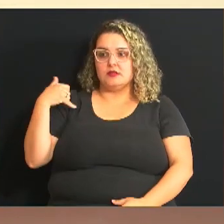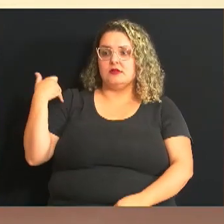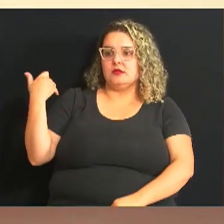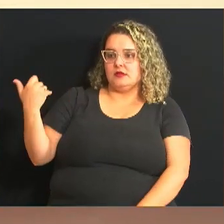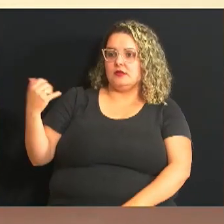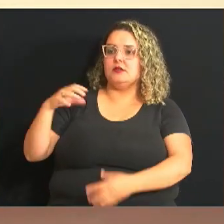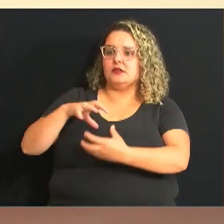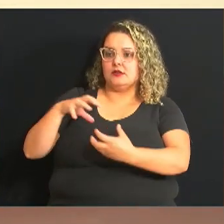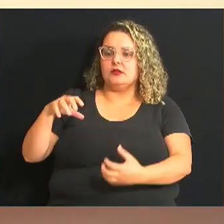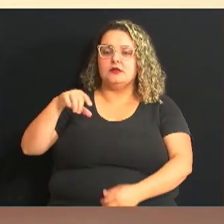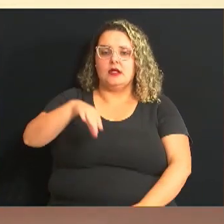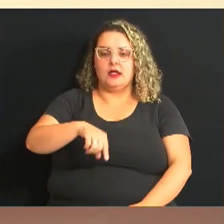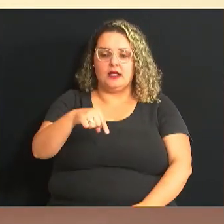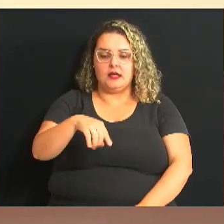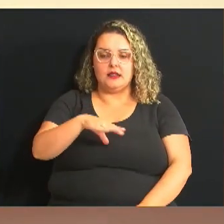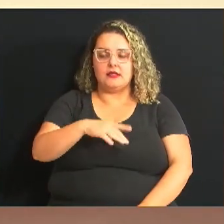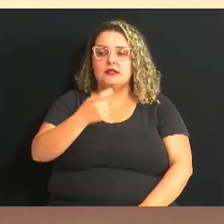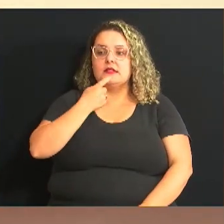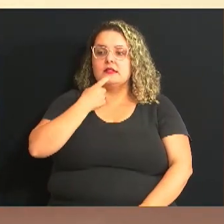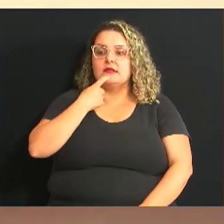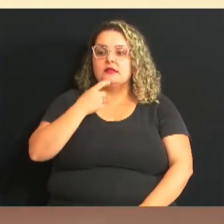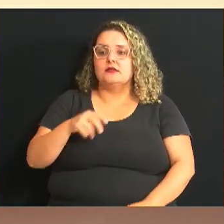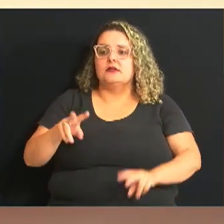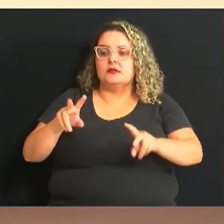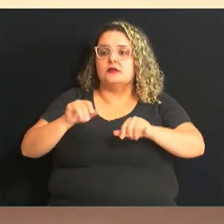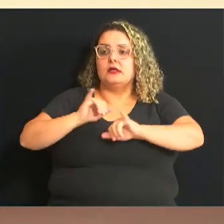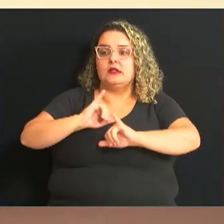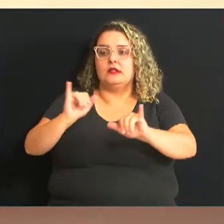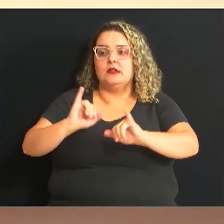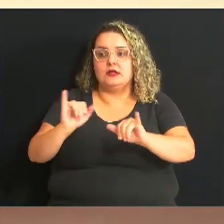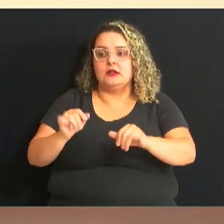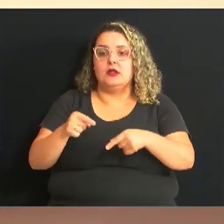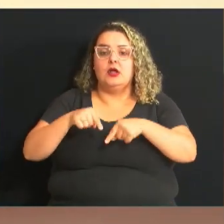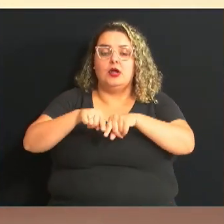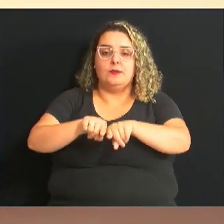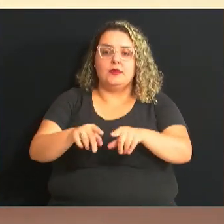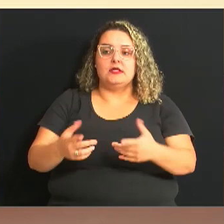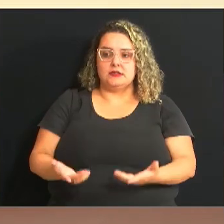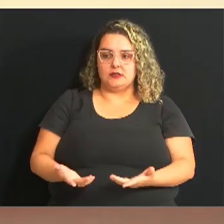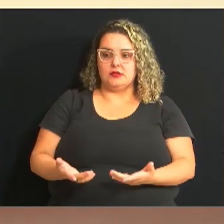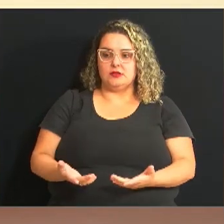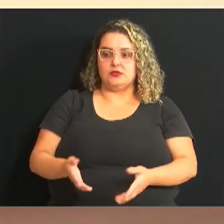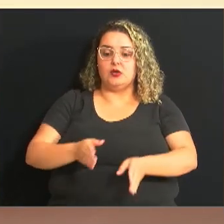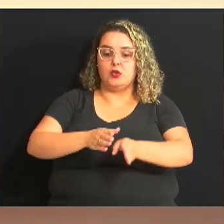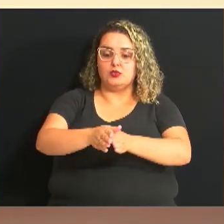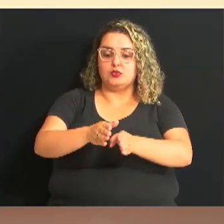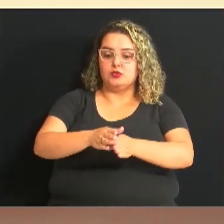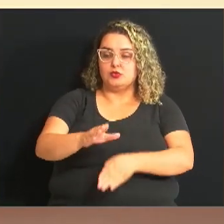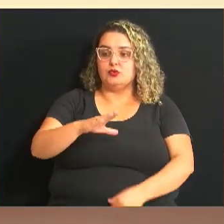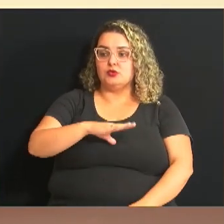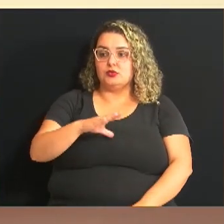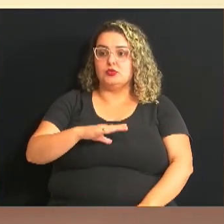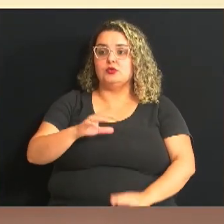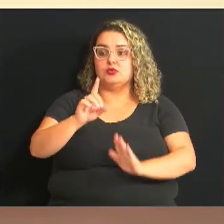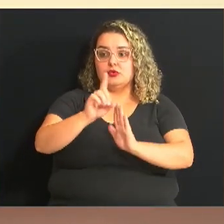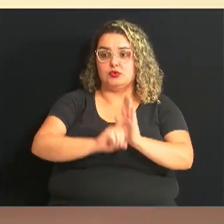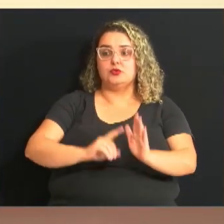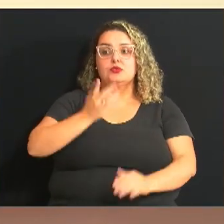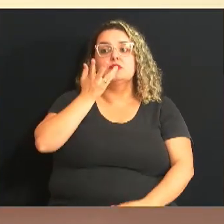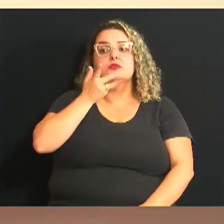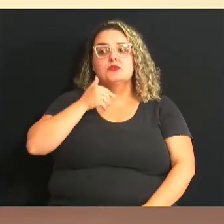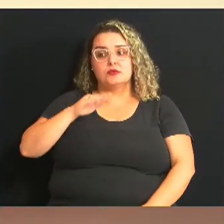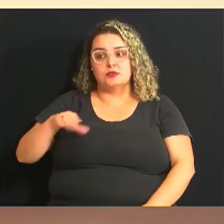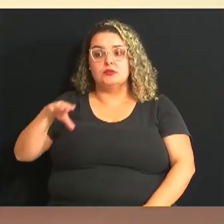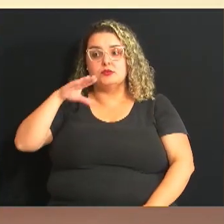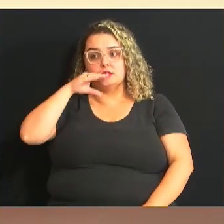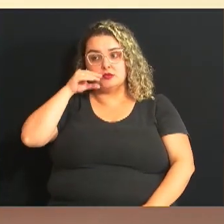de Campinas. A campanha é promovida em parceria com os conselhos municipais dos direitos da criança e do